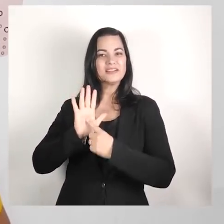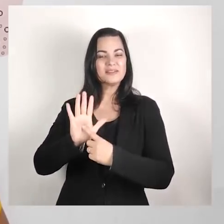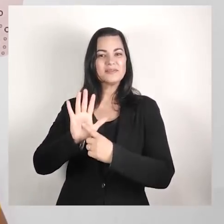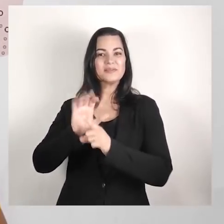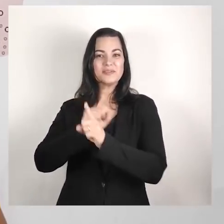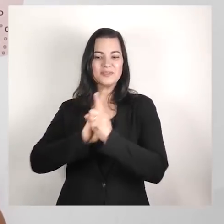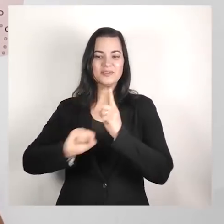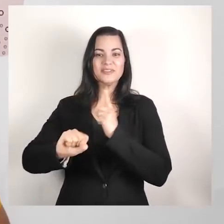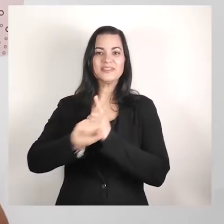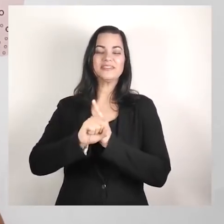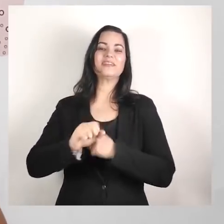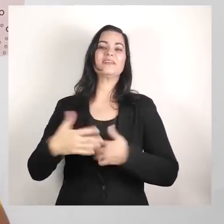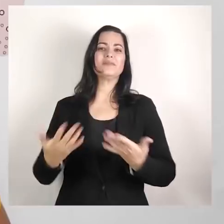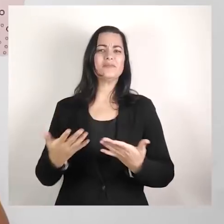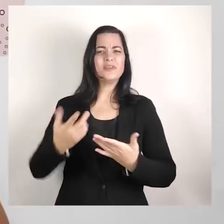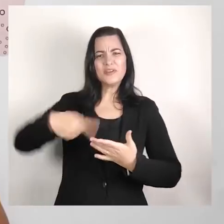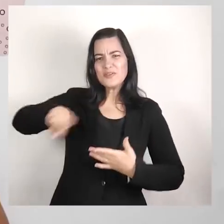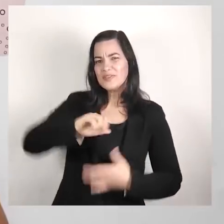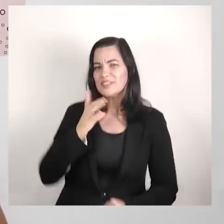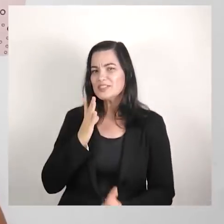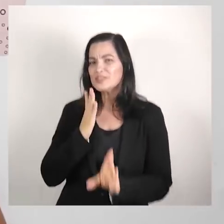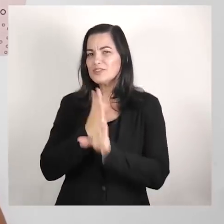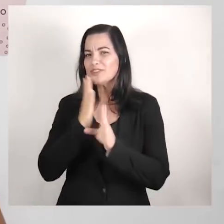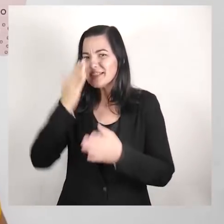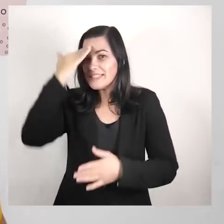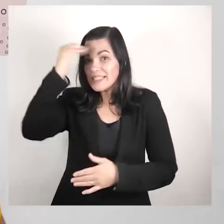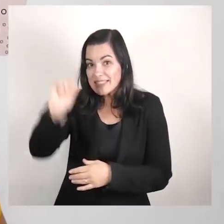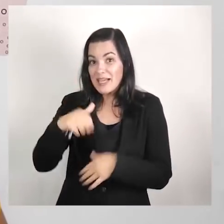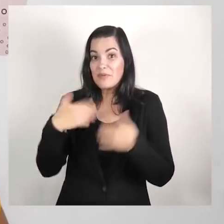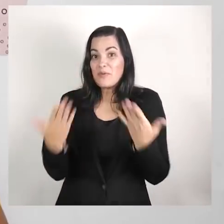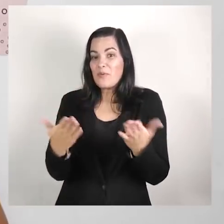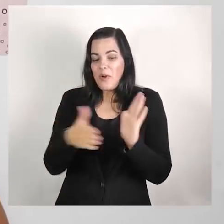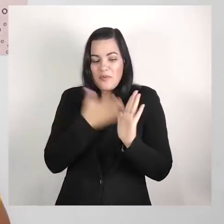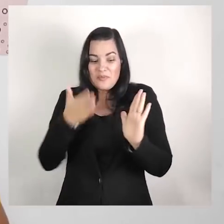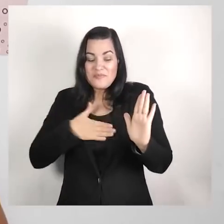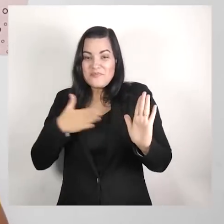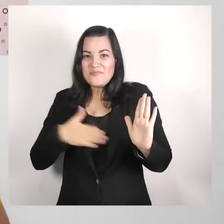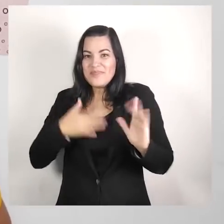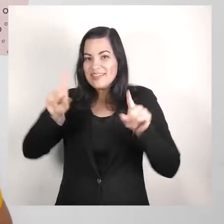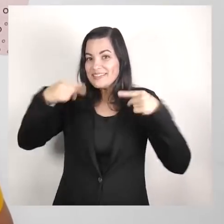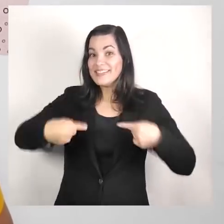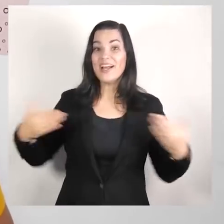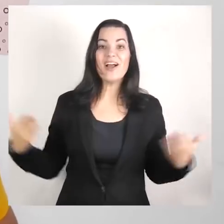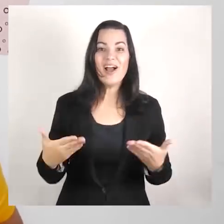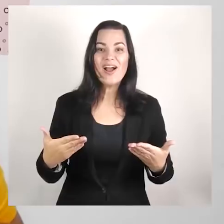consegue descobrir qual será a minha proposta para o desafio de hoje?